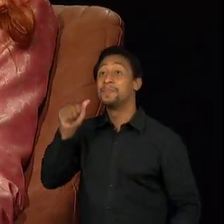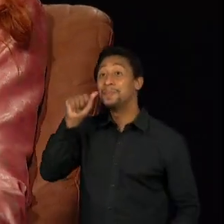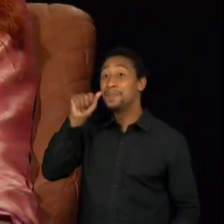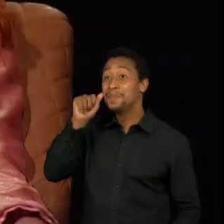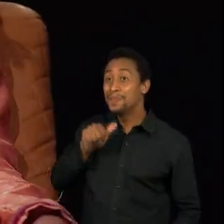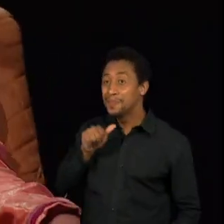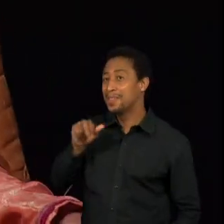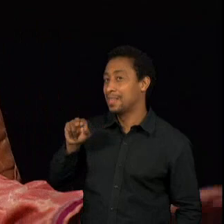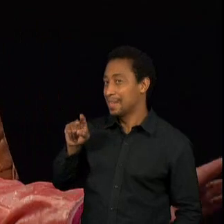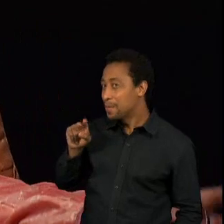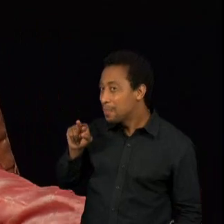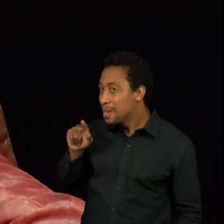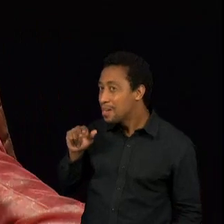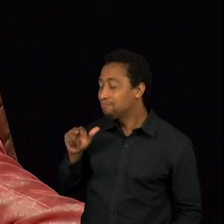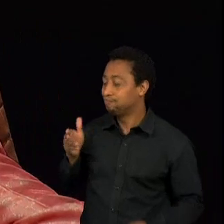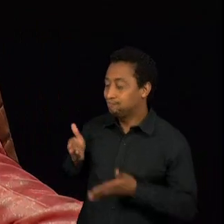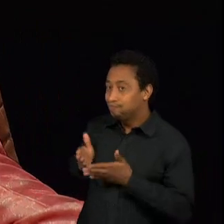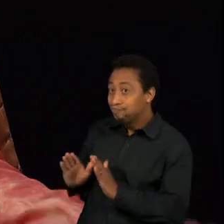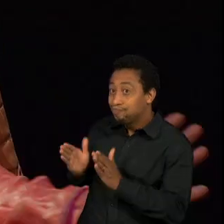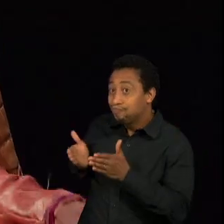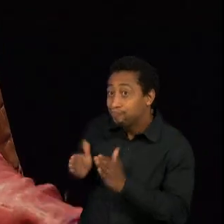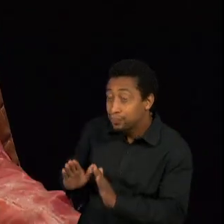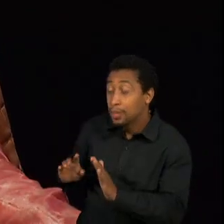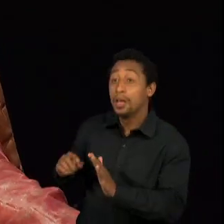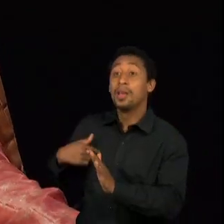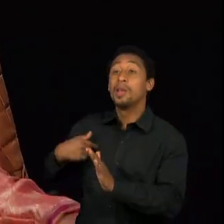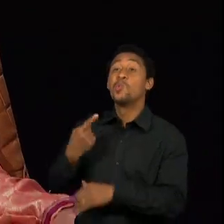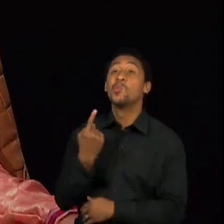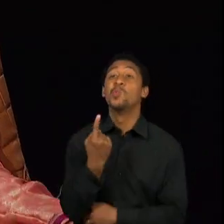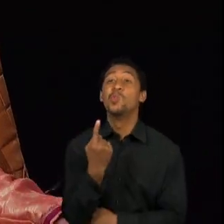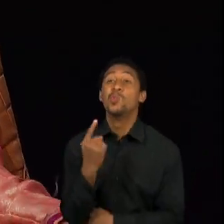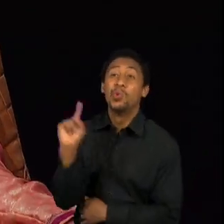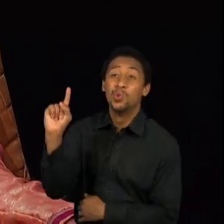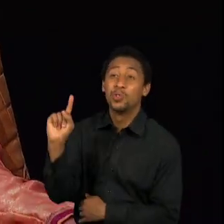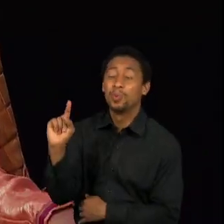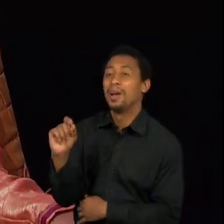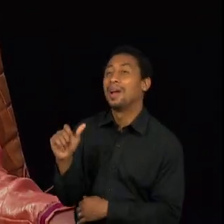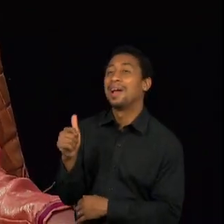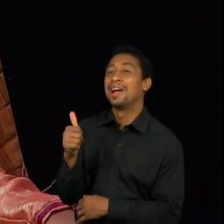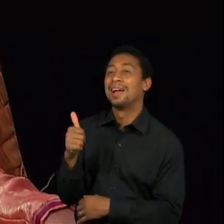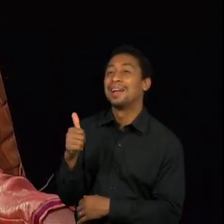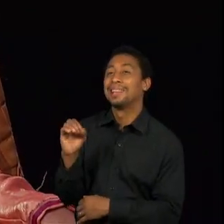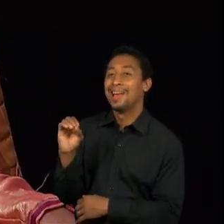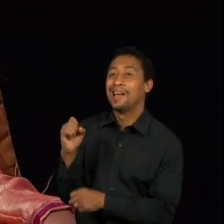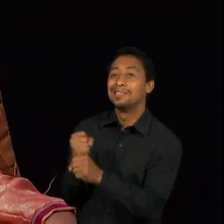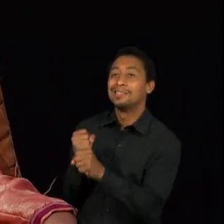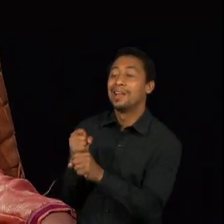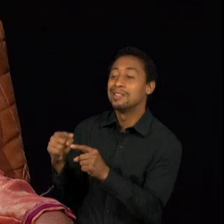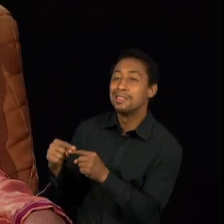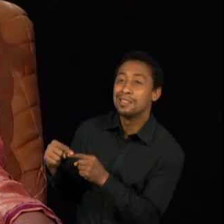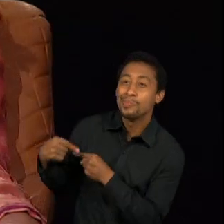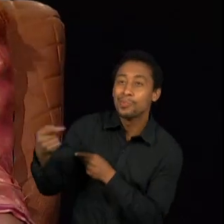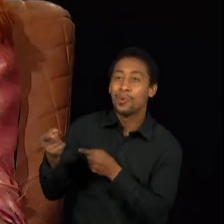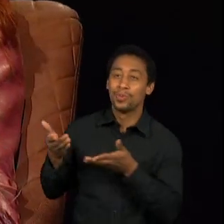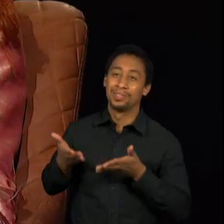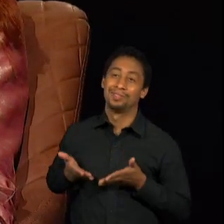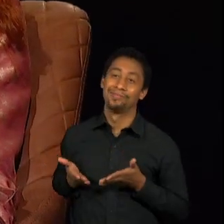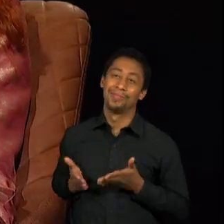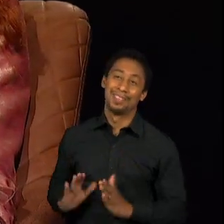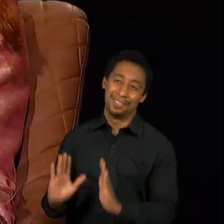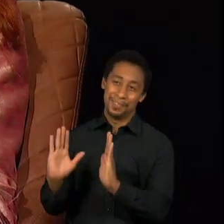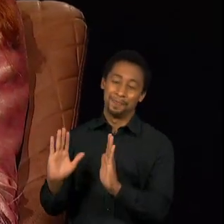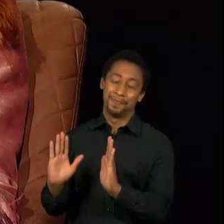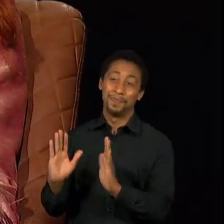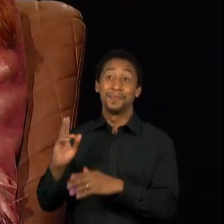irmãs. Fui uma caçula, autêntica caçula. E fui criada com muito